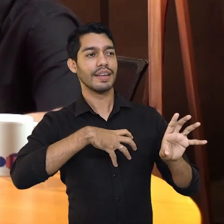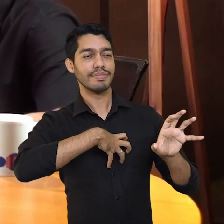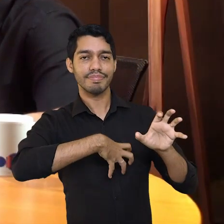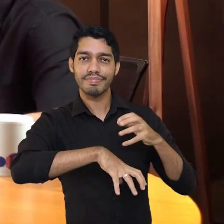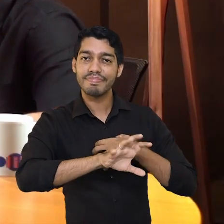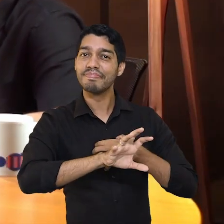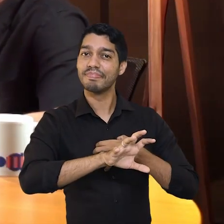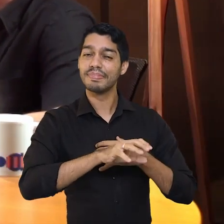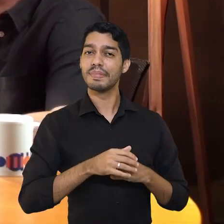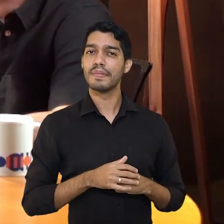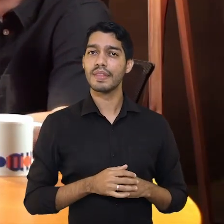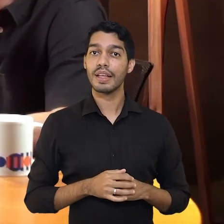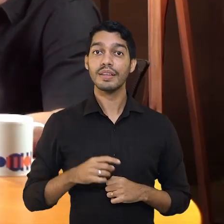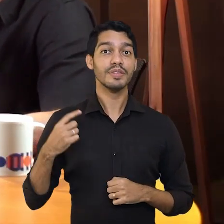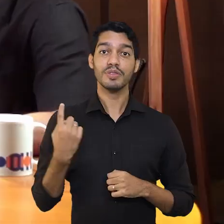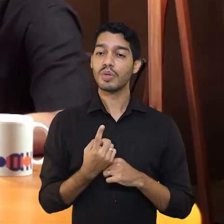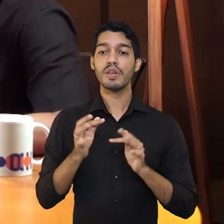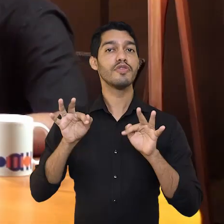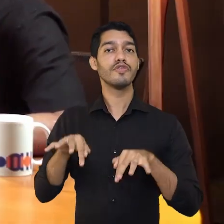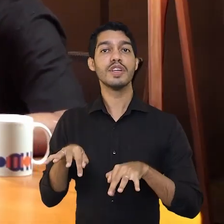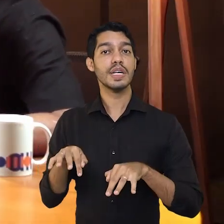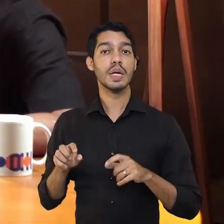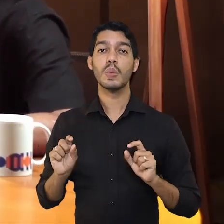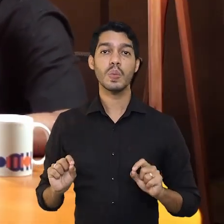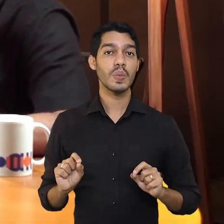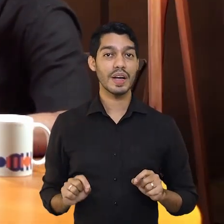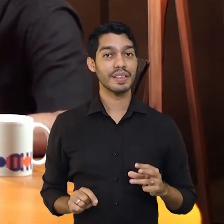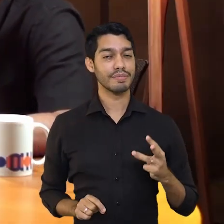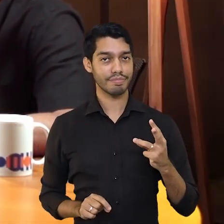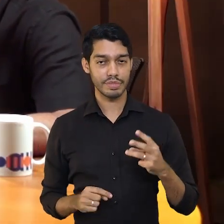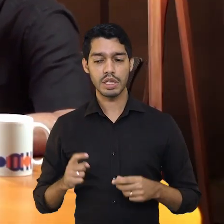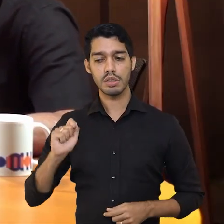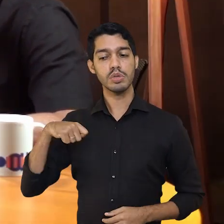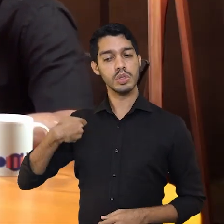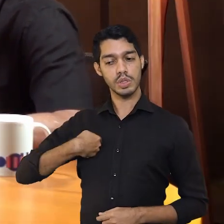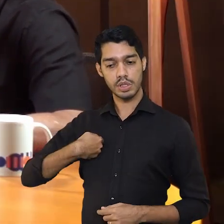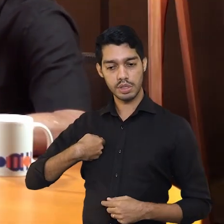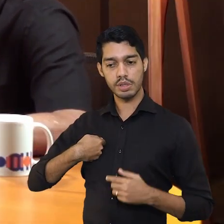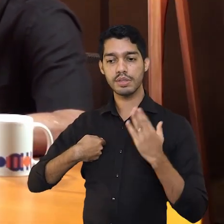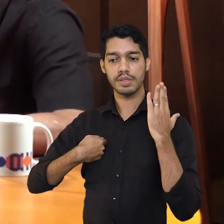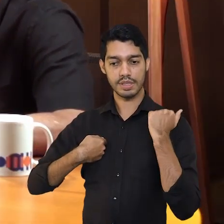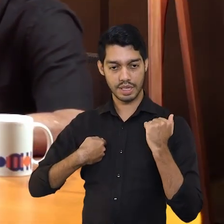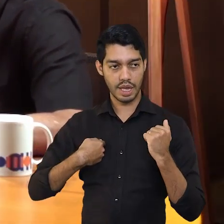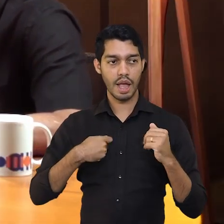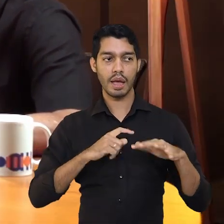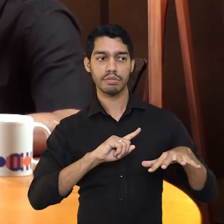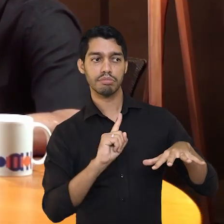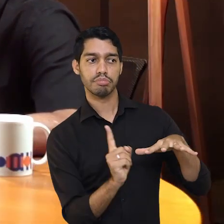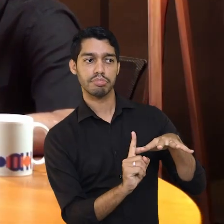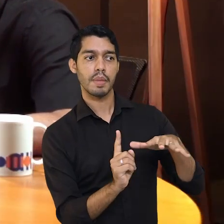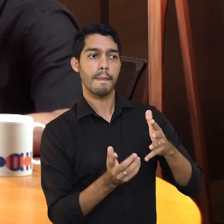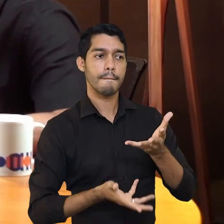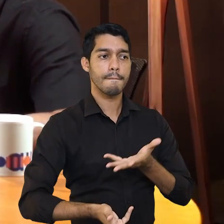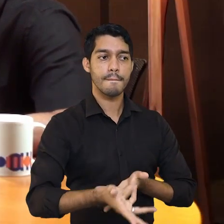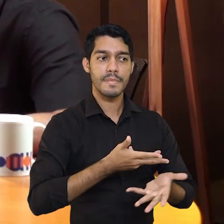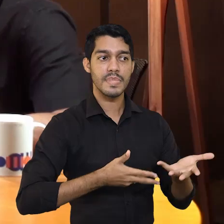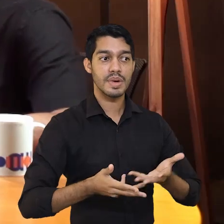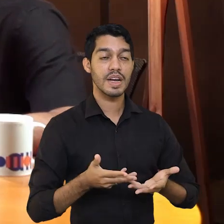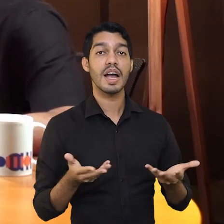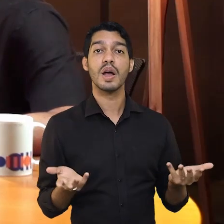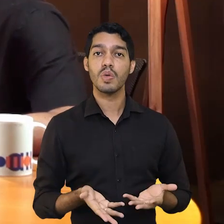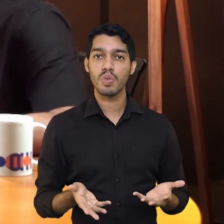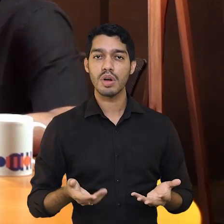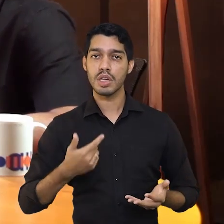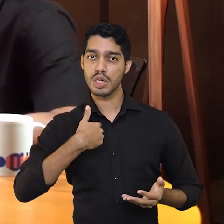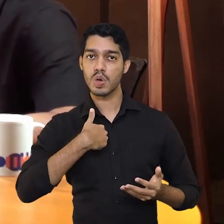da coletividade, a necessidade do respeito, da diversidade e tudo mais. E a gente termina esse planejamento falando, beleza, agora que eu